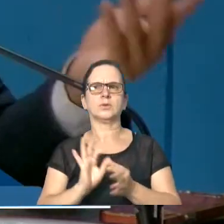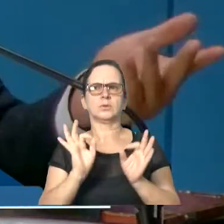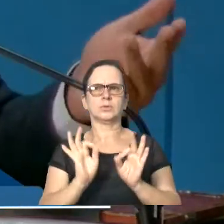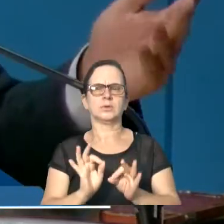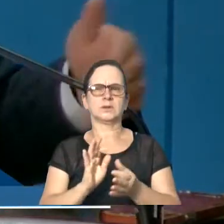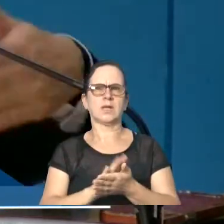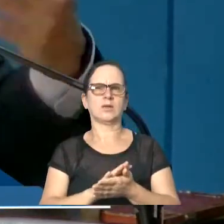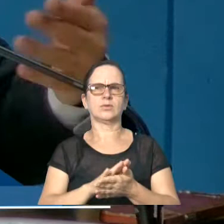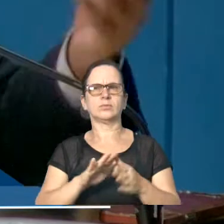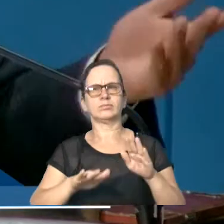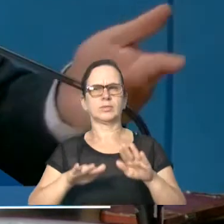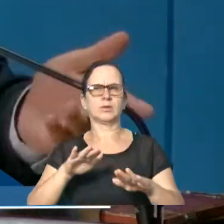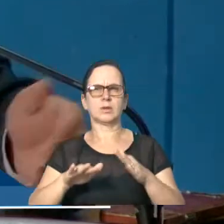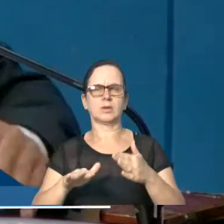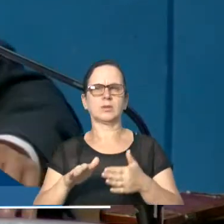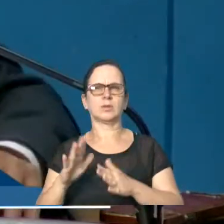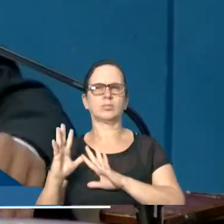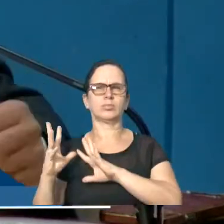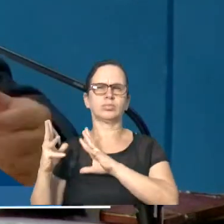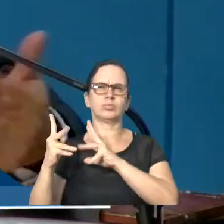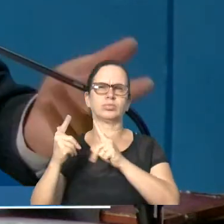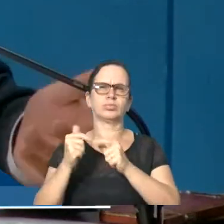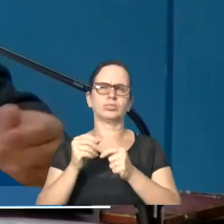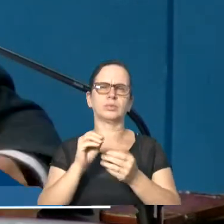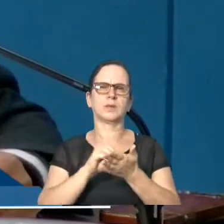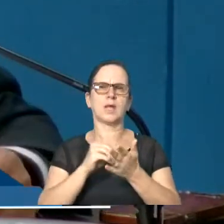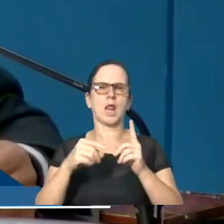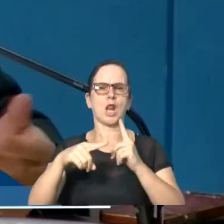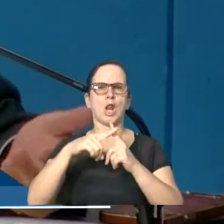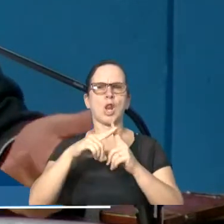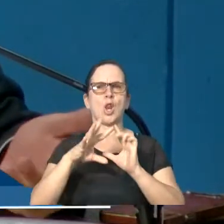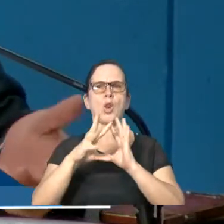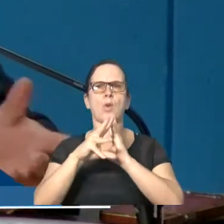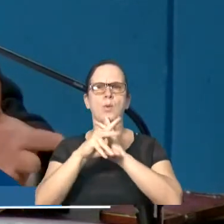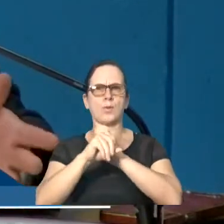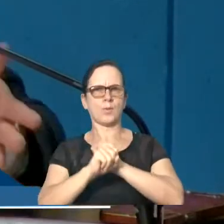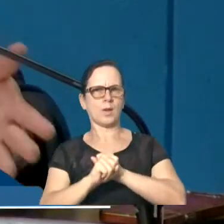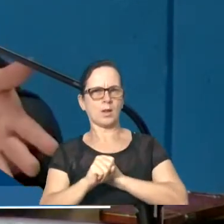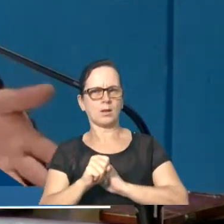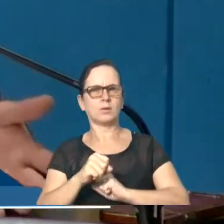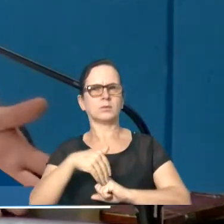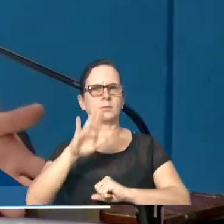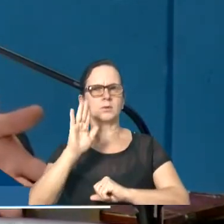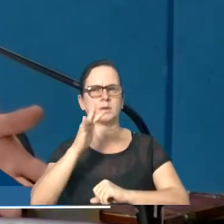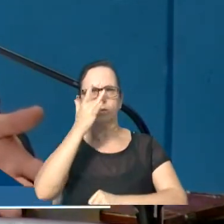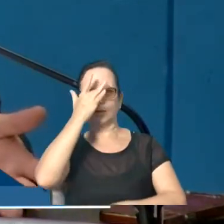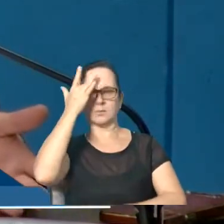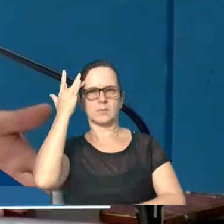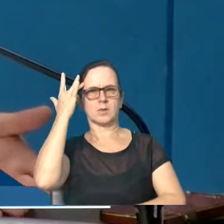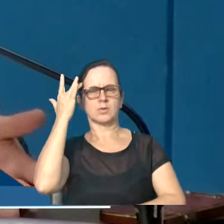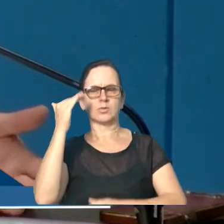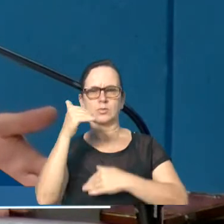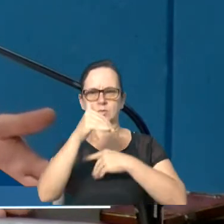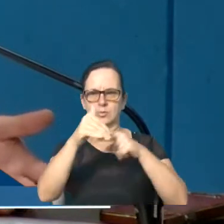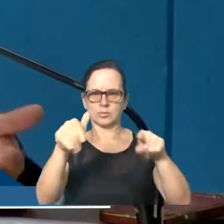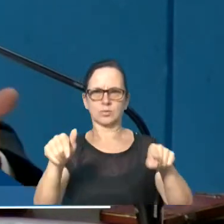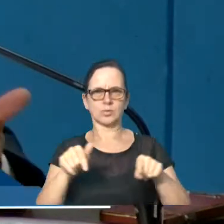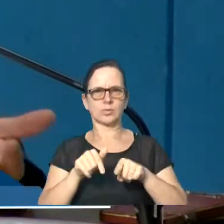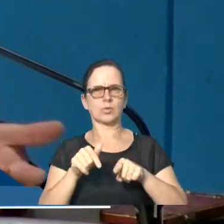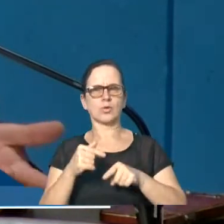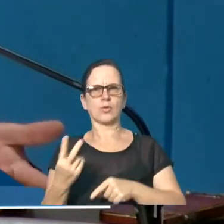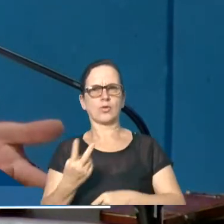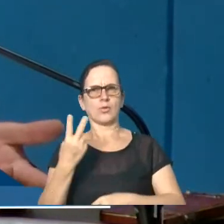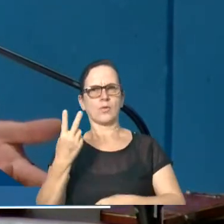no mínimo, depois de tanto tempo sem reajuste, era dobrar esse valor para que realmente a gente coloque essas pessoas enquadradas no valor